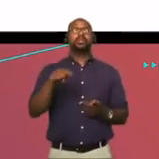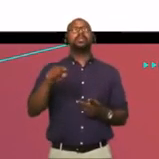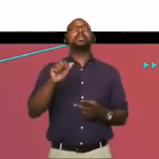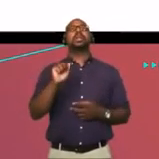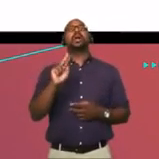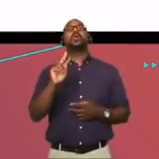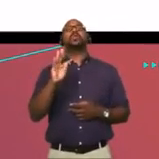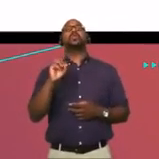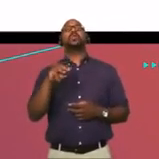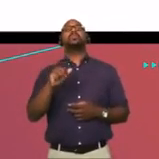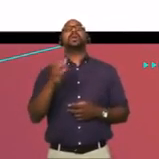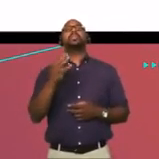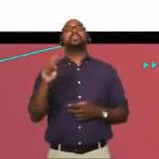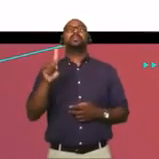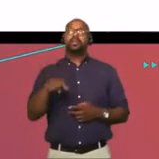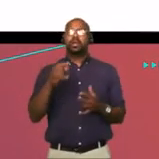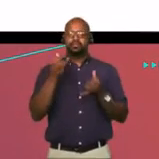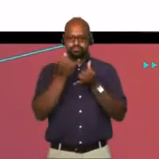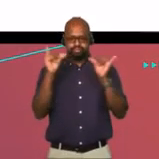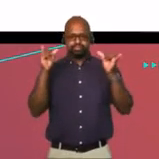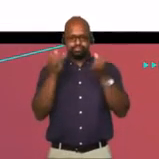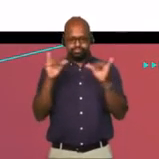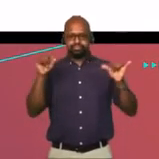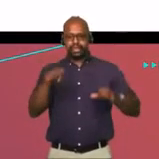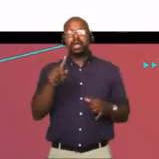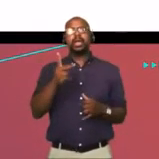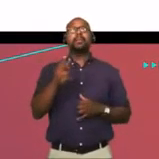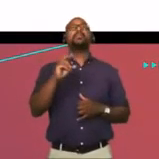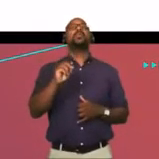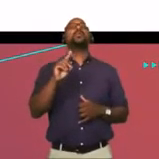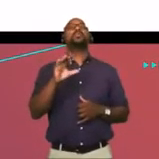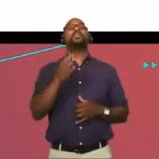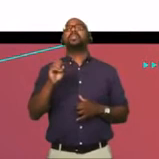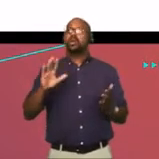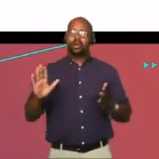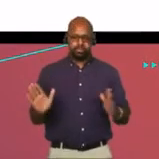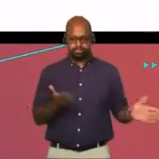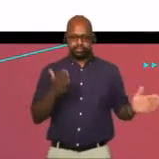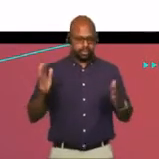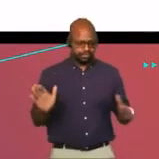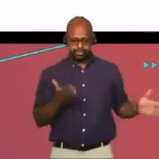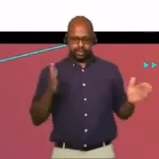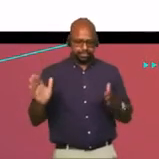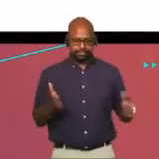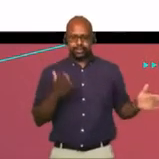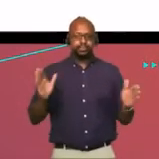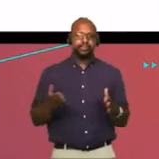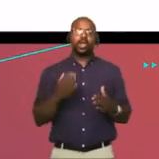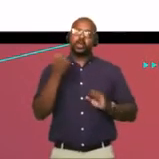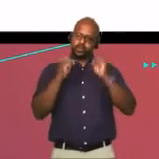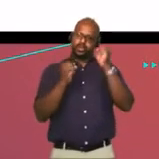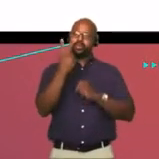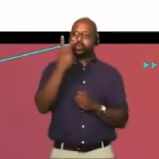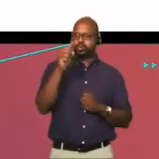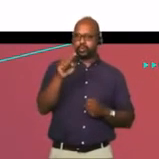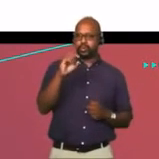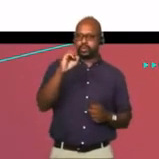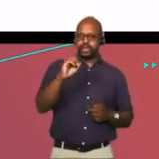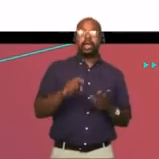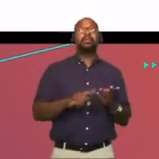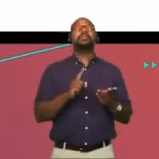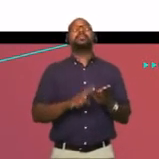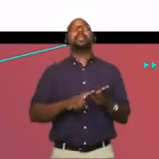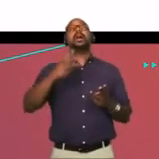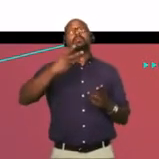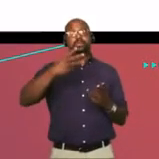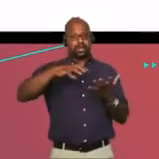automação quando vem eletricidade quando vem a produção em série a indústria 2.0 nós